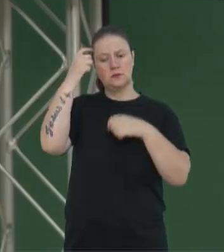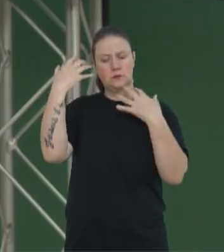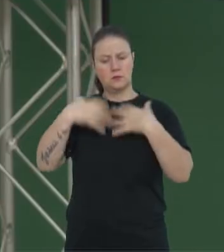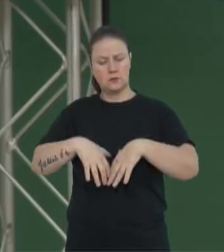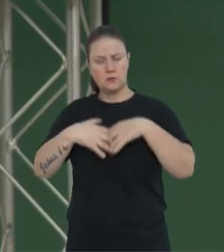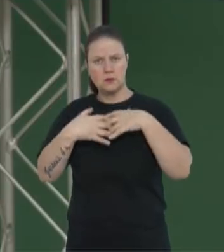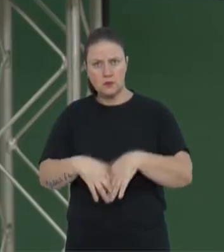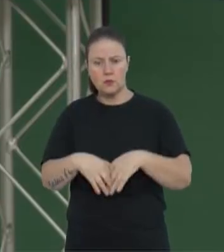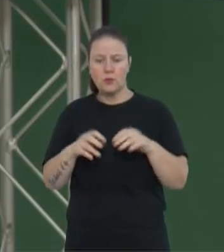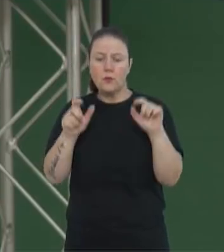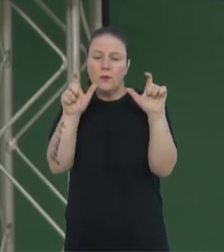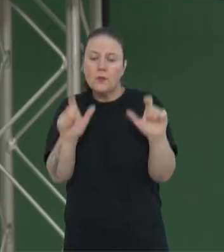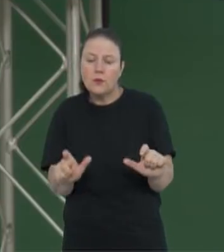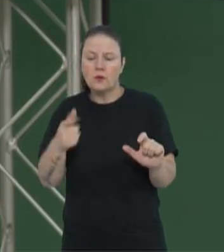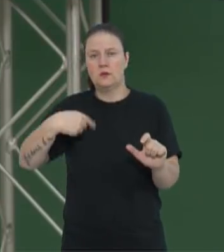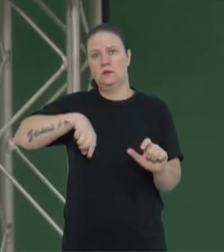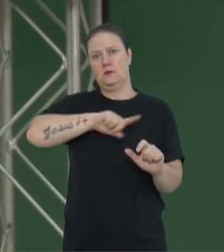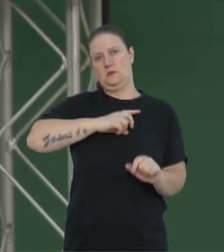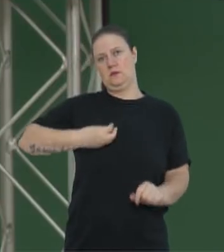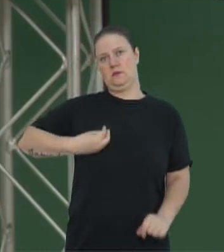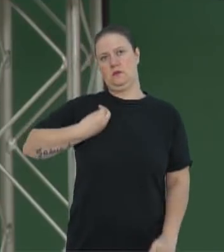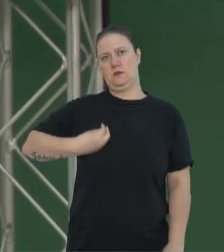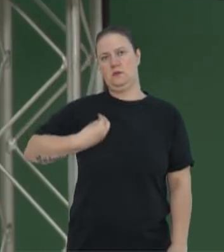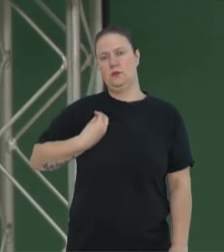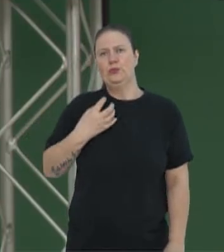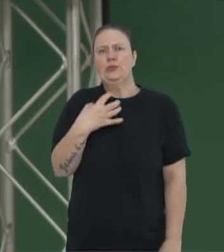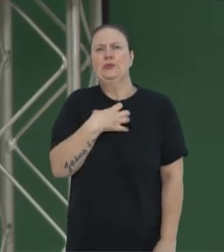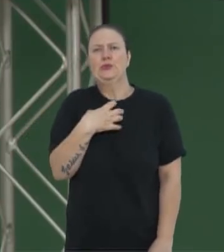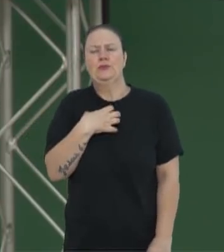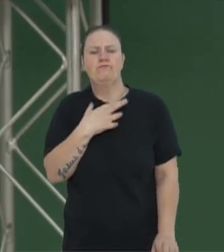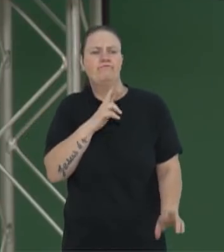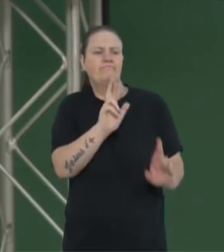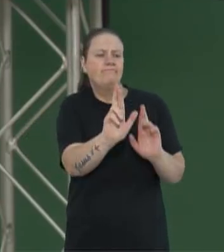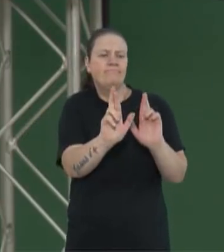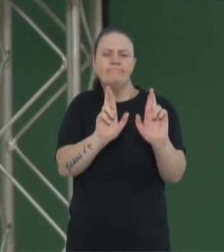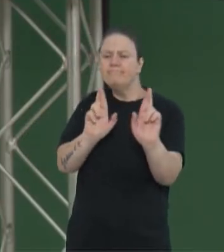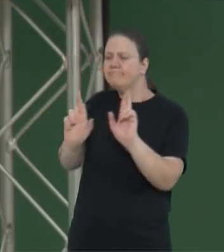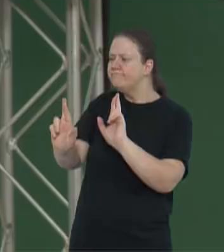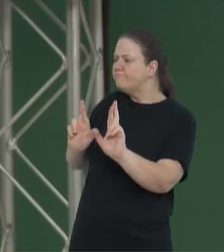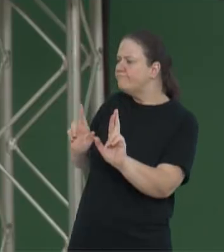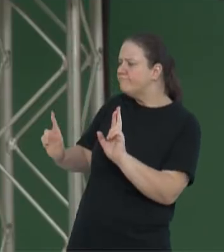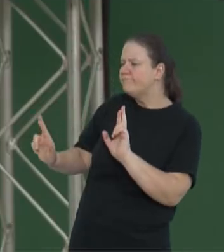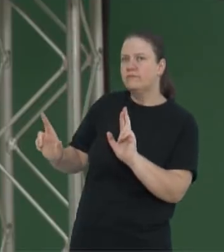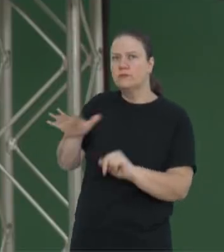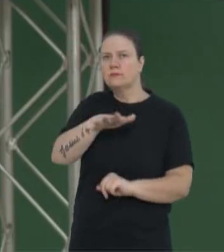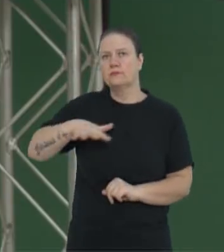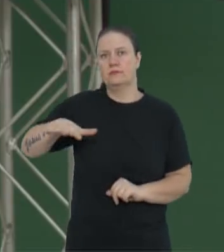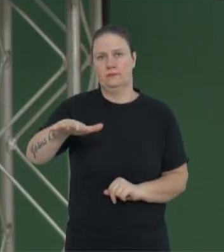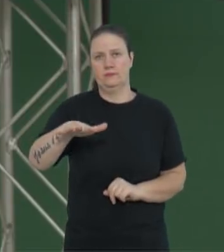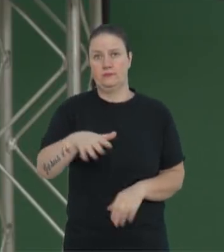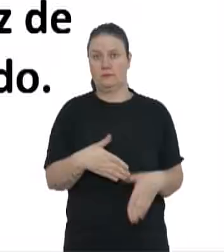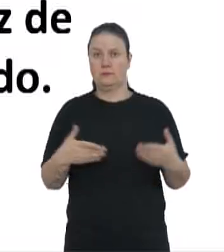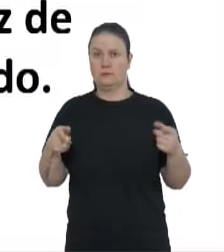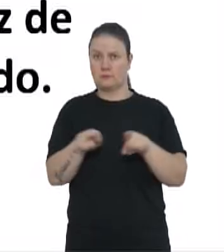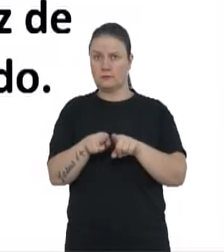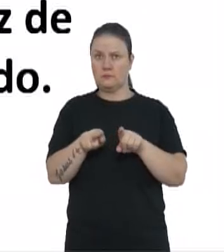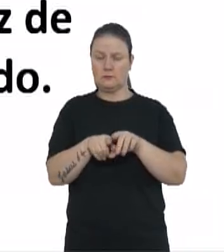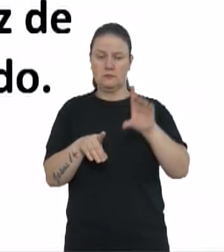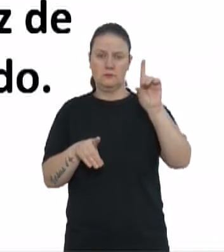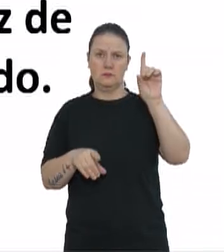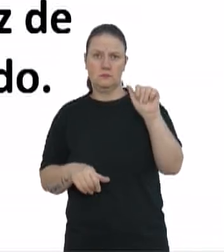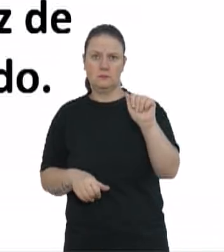ambiente que a gente vive, pensando na maneira como nós nos relacionamos com esses objetos. No dadaísmo, se trazia